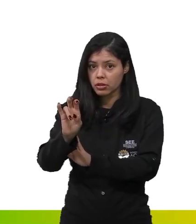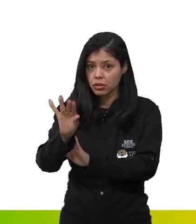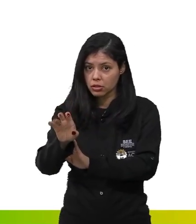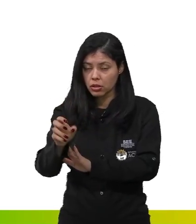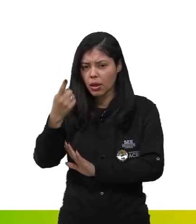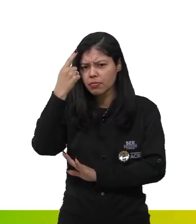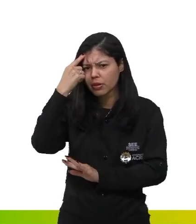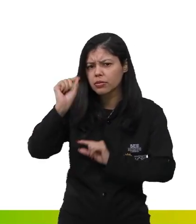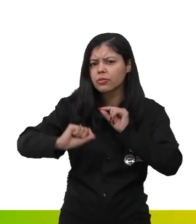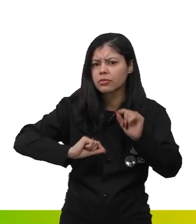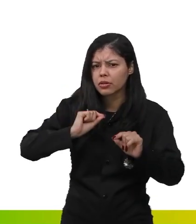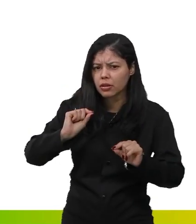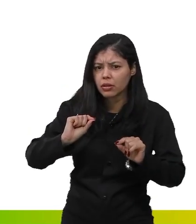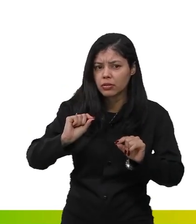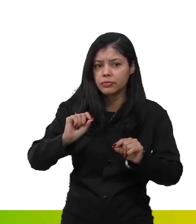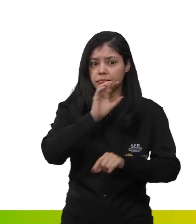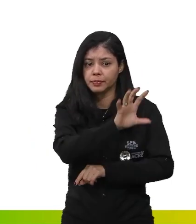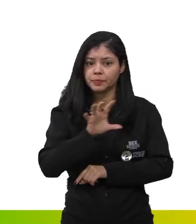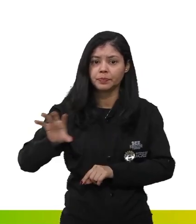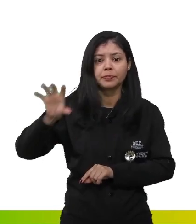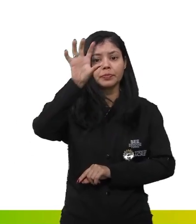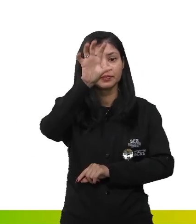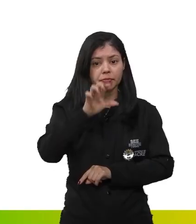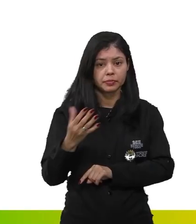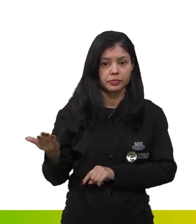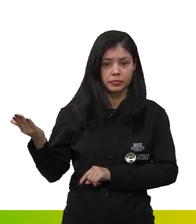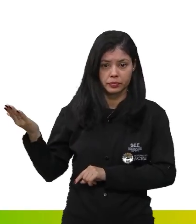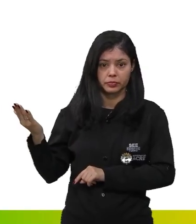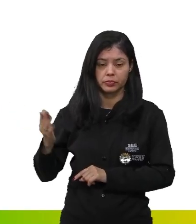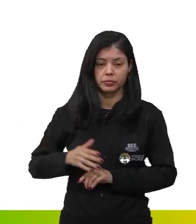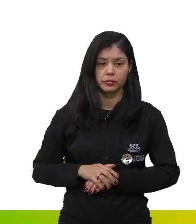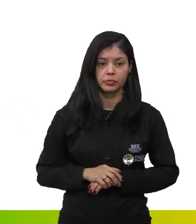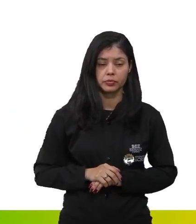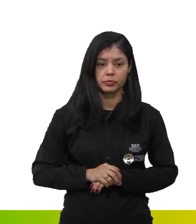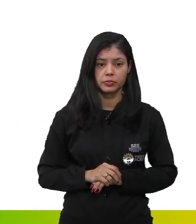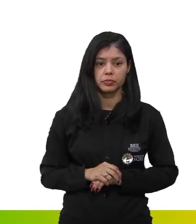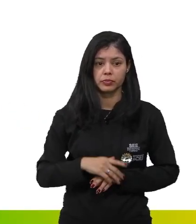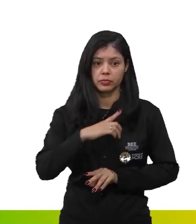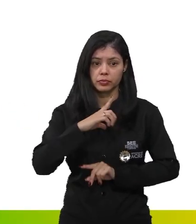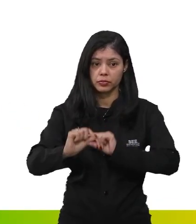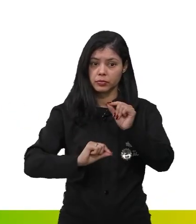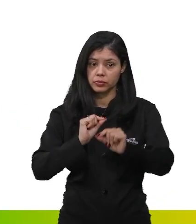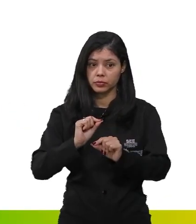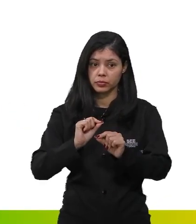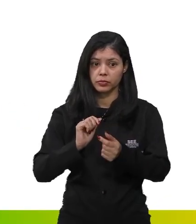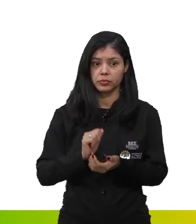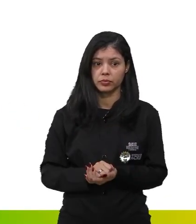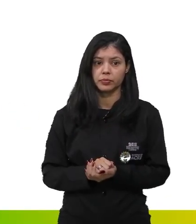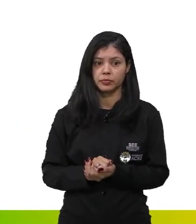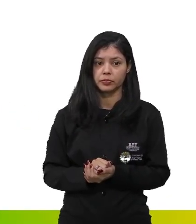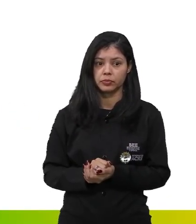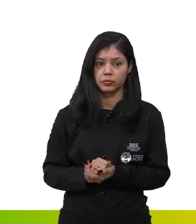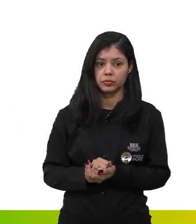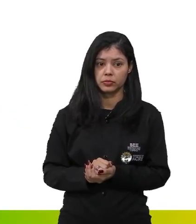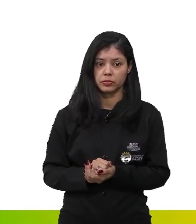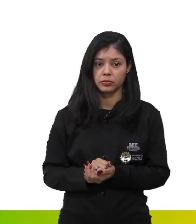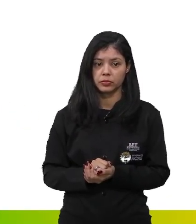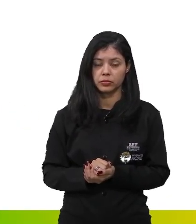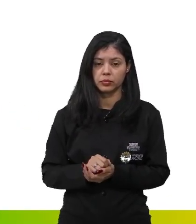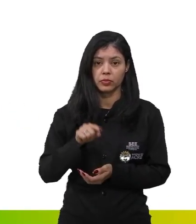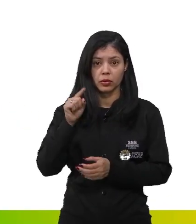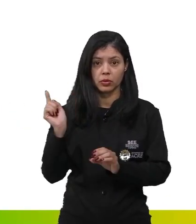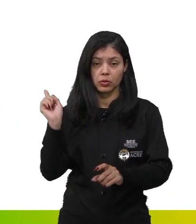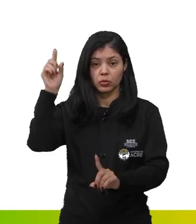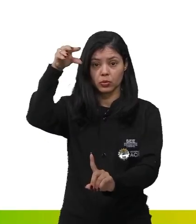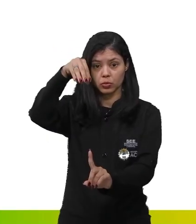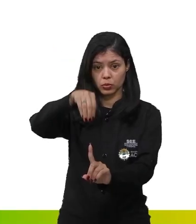seguinte, olha esse mapa aqui que eu trouxe para vocês. O arquipélago de Cabo Verde fica mais ou menos aqui,